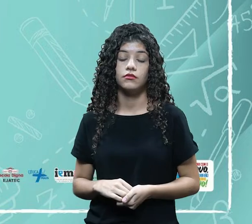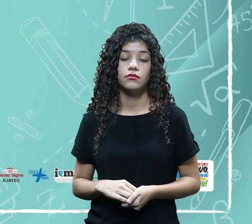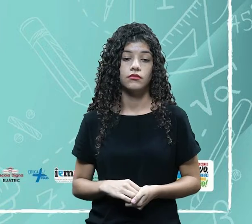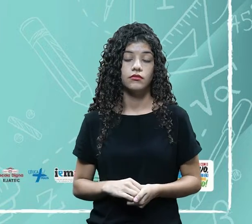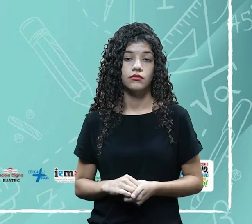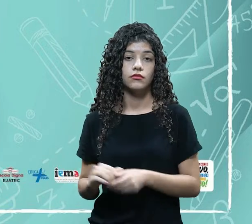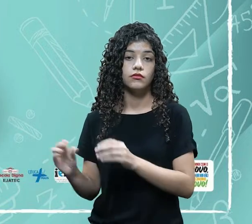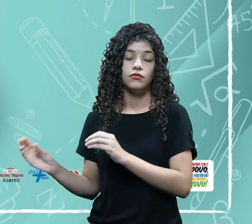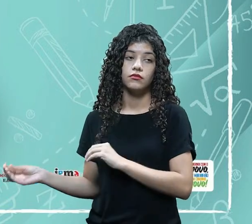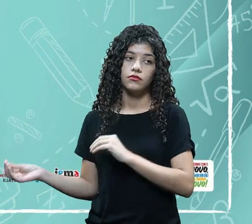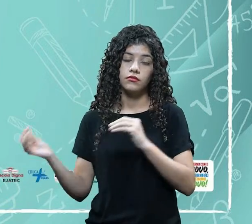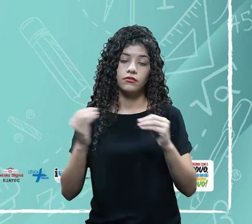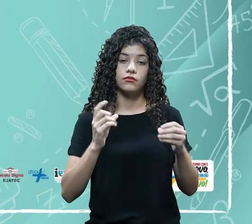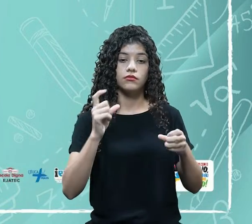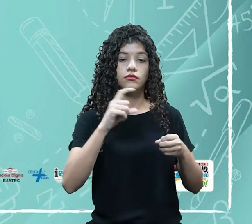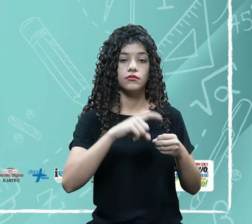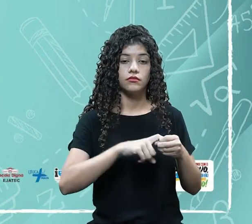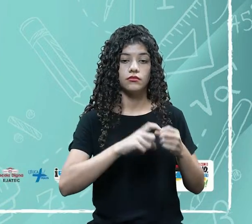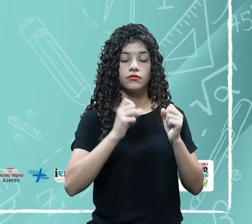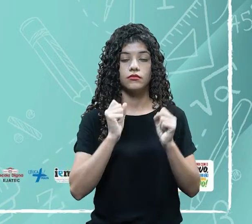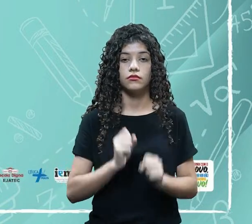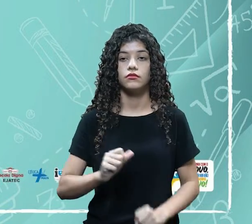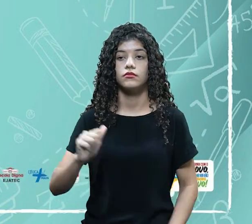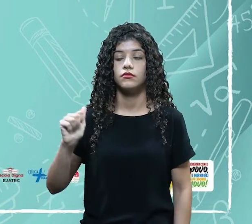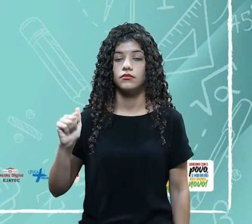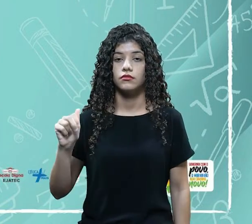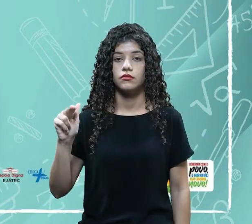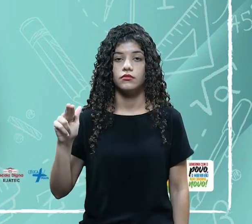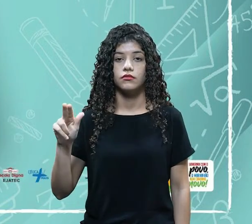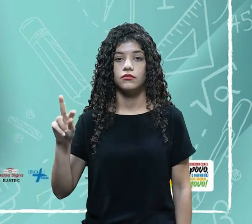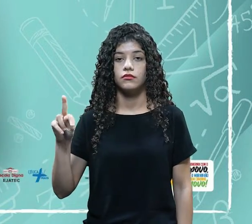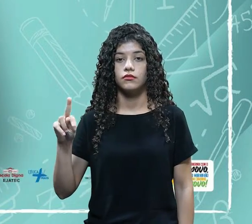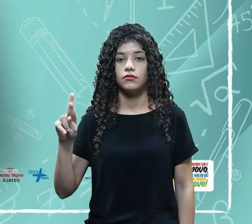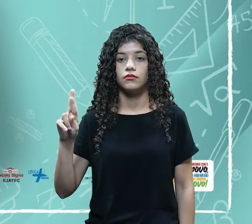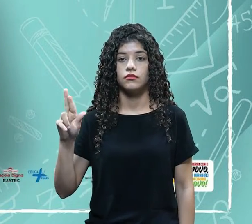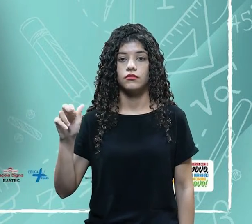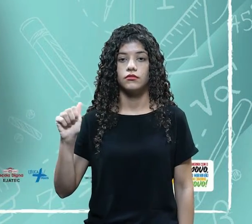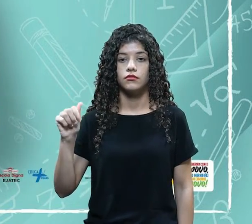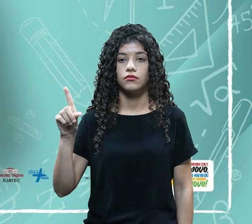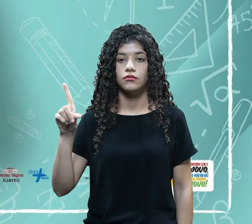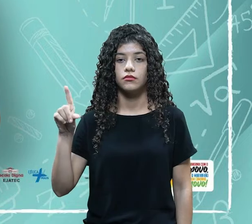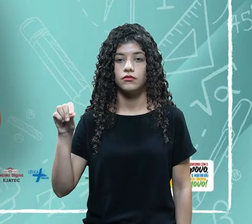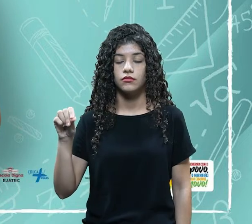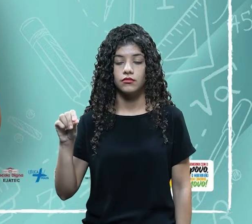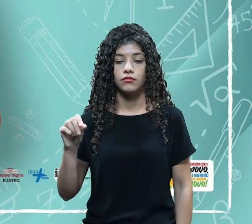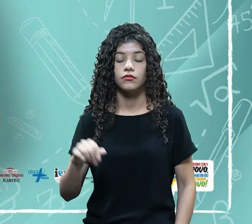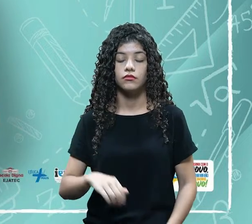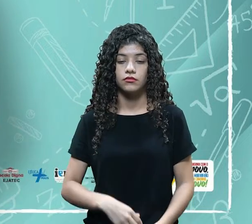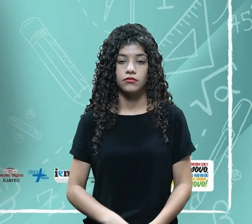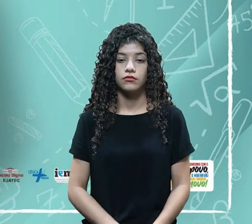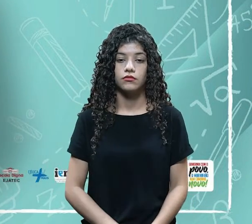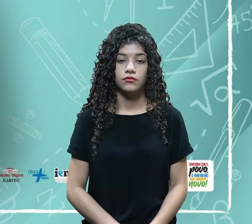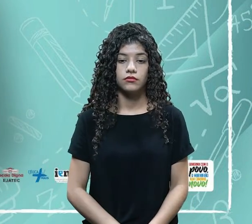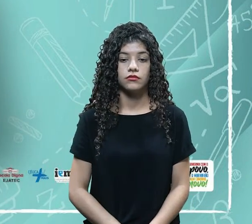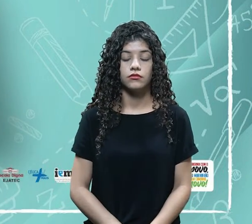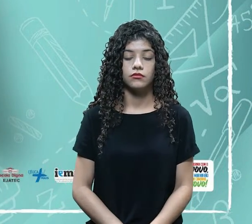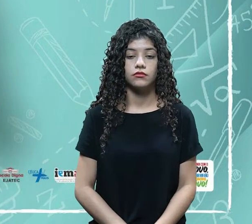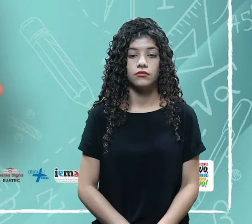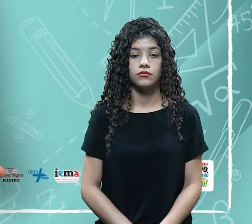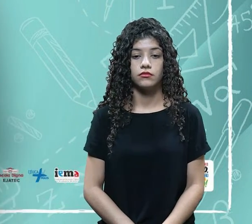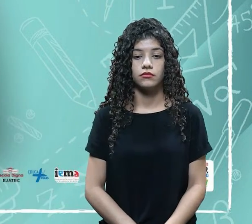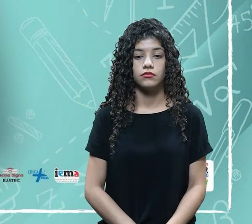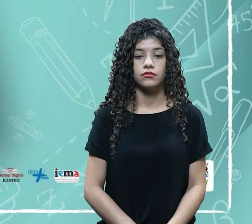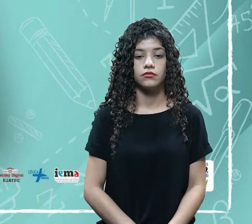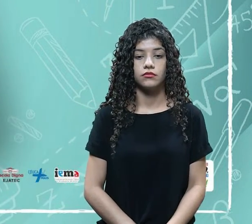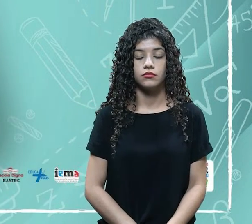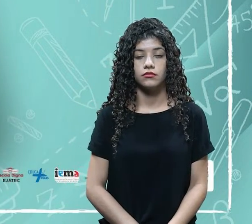ele possa, de fato, né, ser autuado. Então, é esse o rito. Ele vai para o